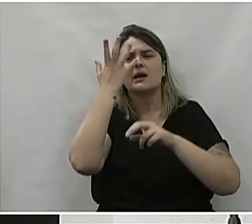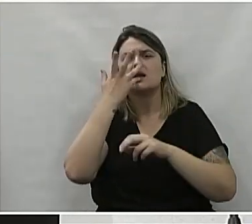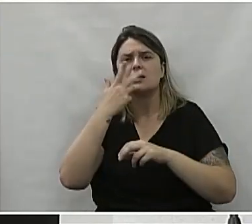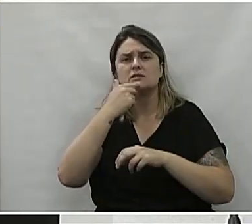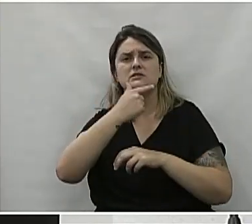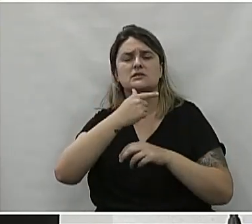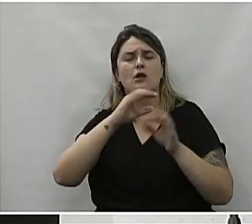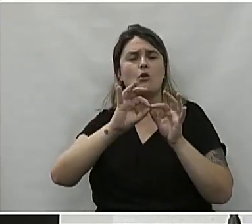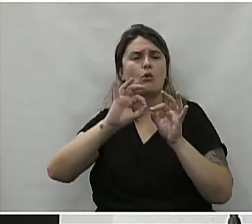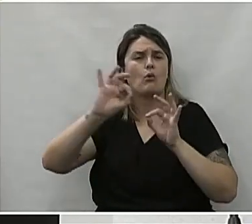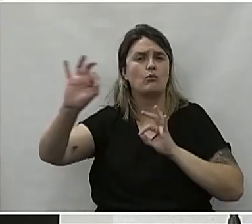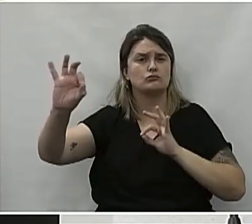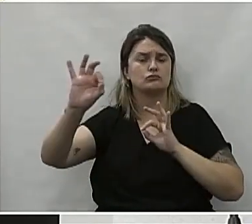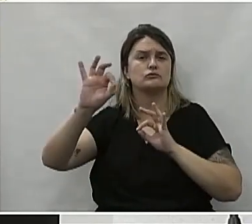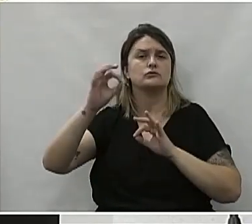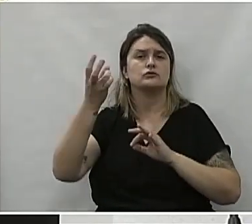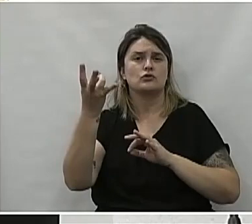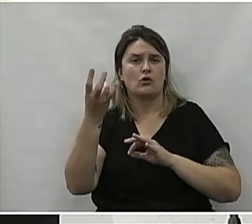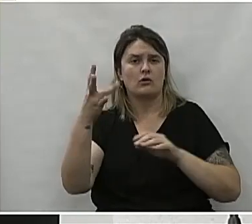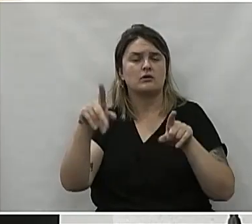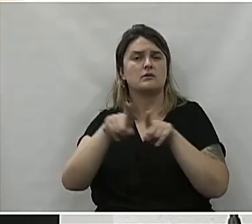Longe das drogas E da violência